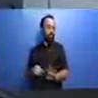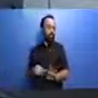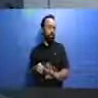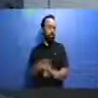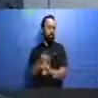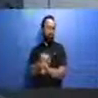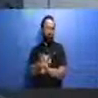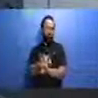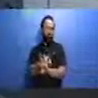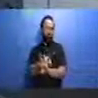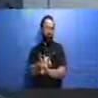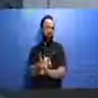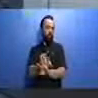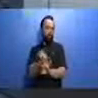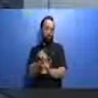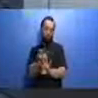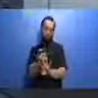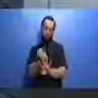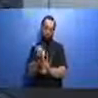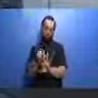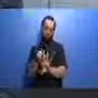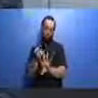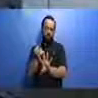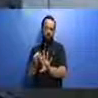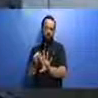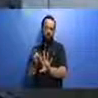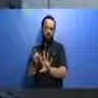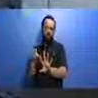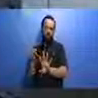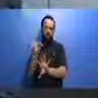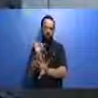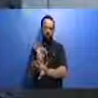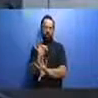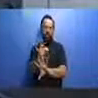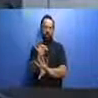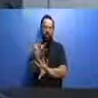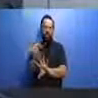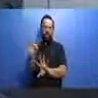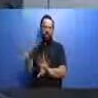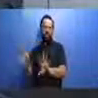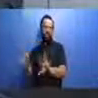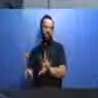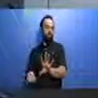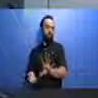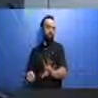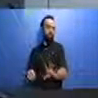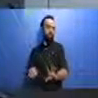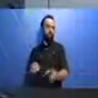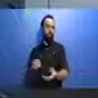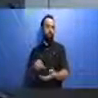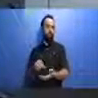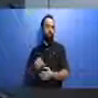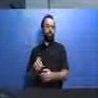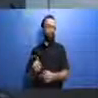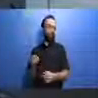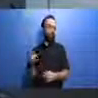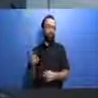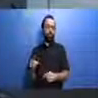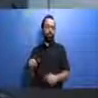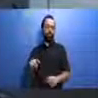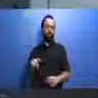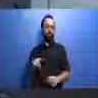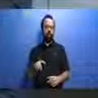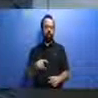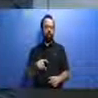grupo: os plateumintos, os nemateumintos ou nematodos, os moluscos, os